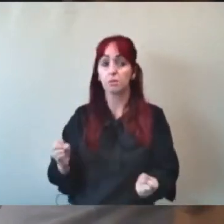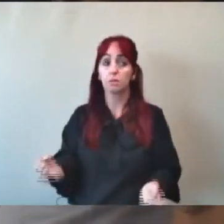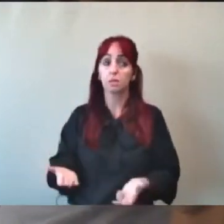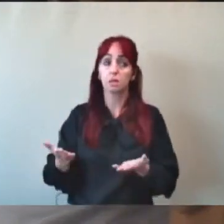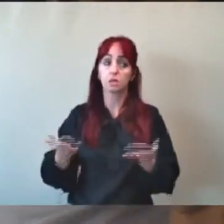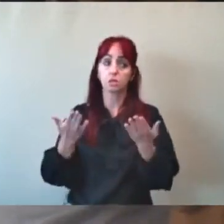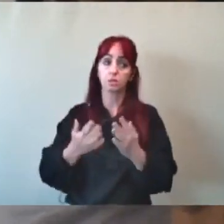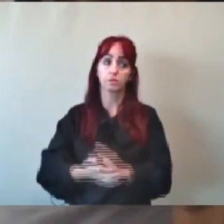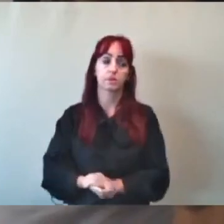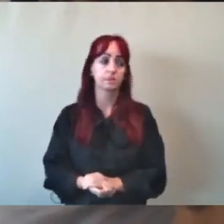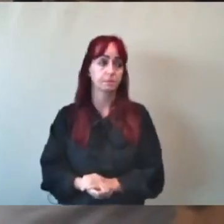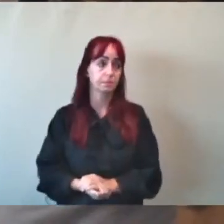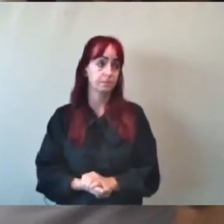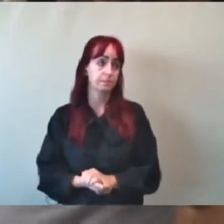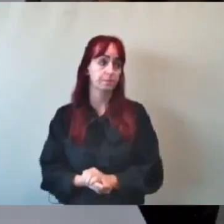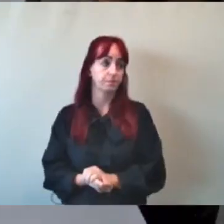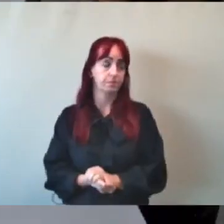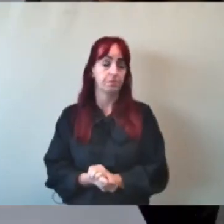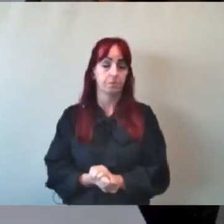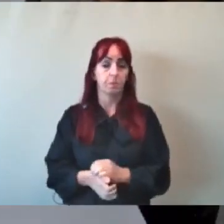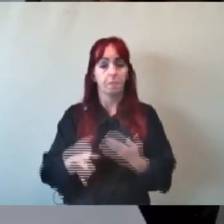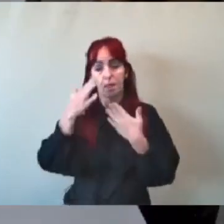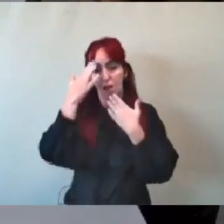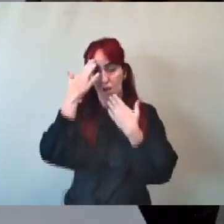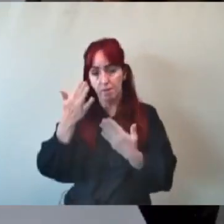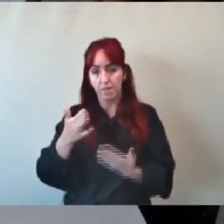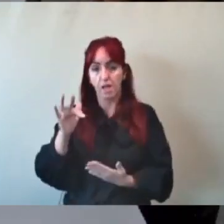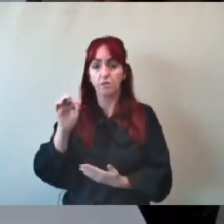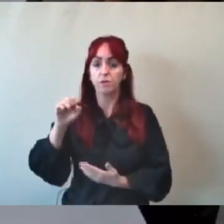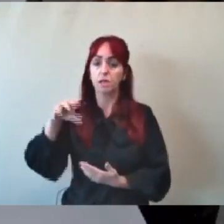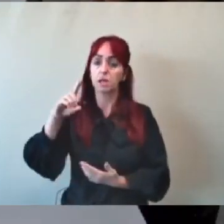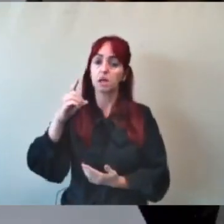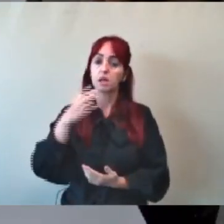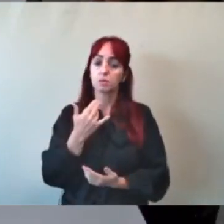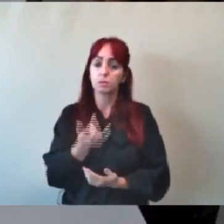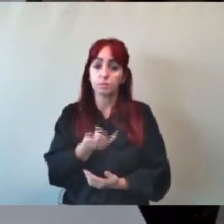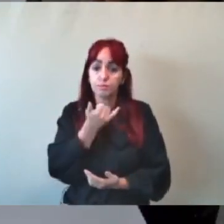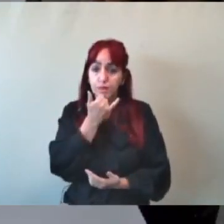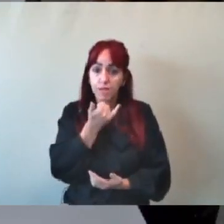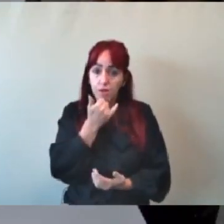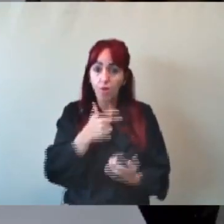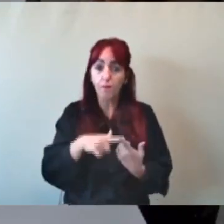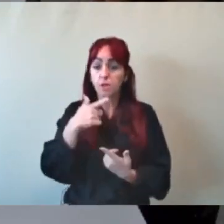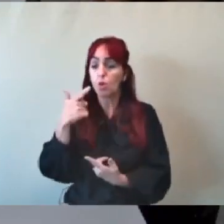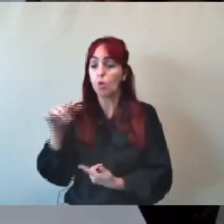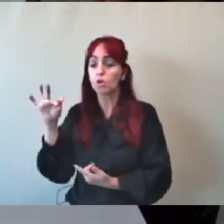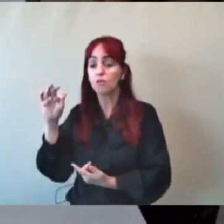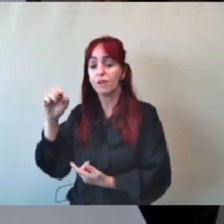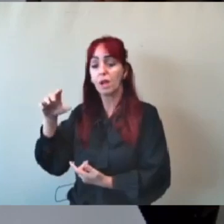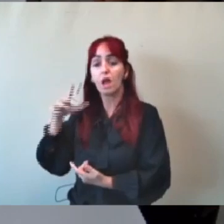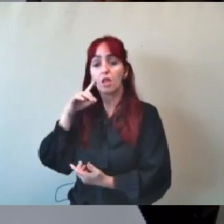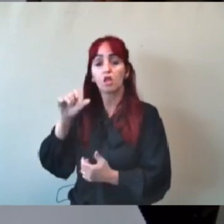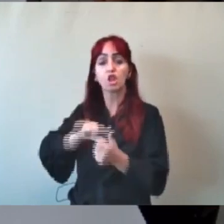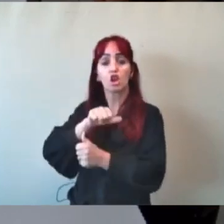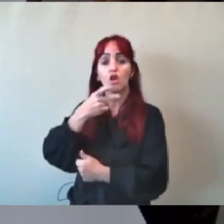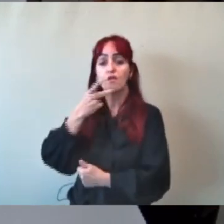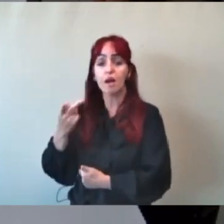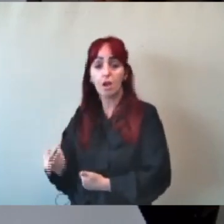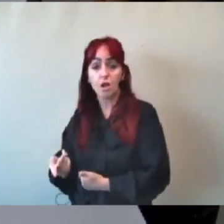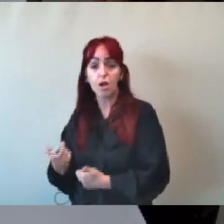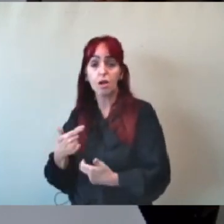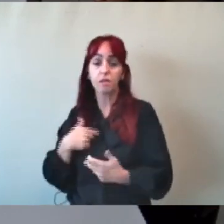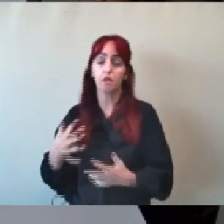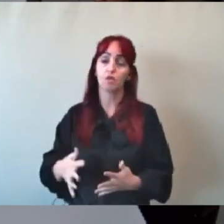Você me perdoa, porque o outro Fernando aqui te tomou a fala na sua frente, viu, seu xará? Aí eu acabei fazendo a confusão aqui de que o Fernando